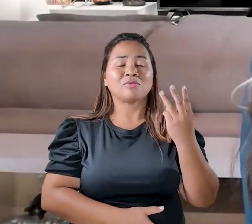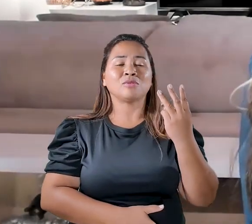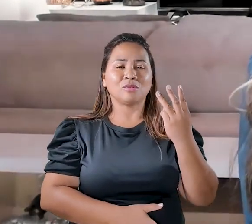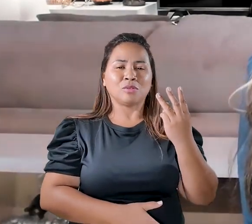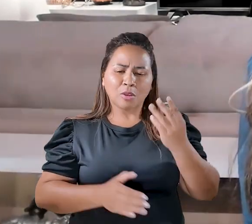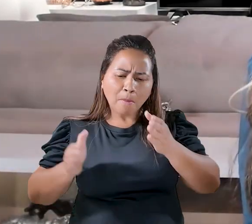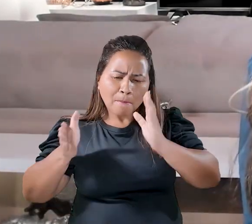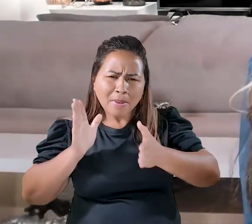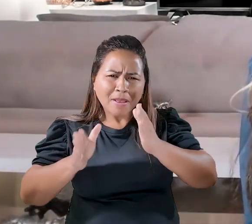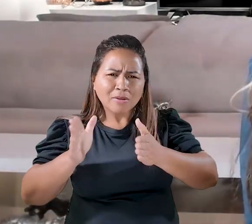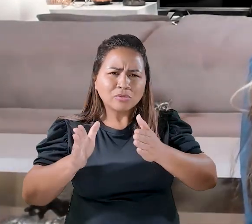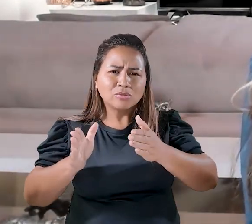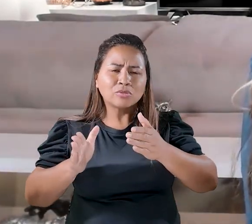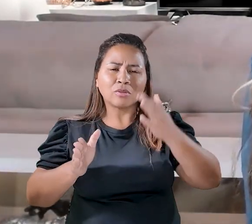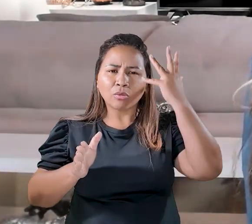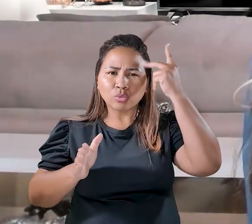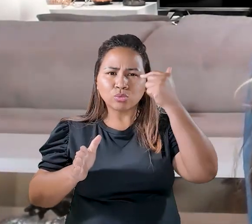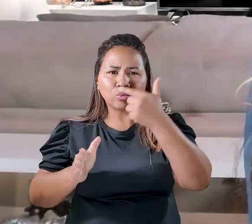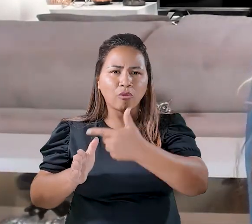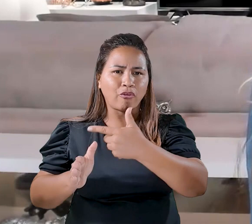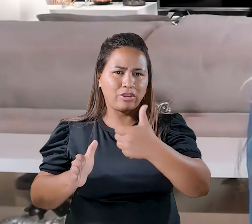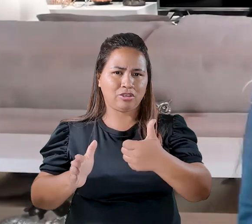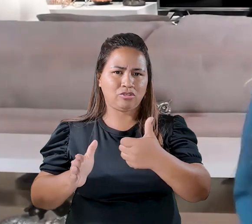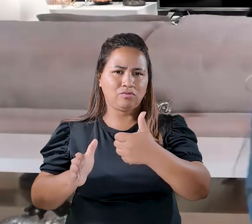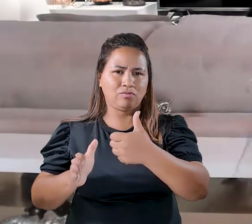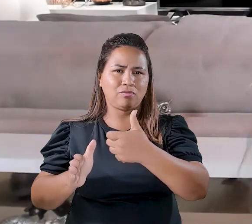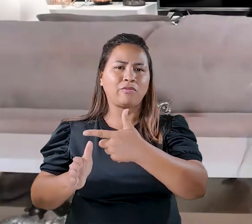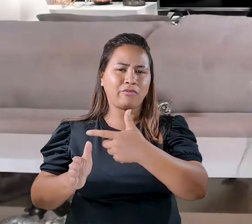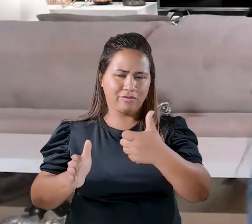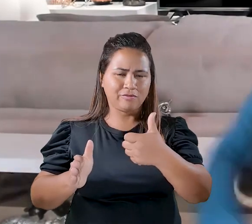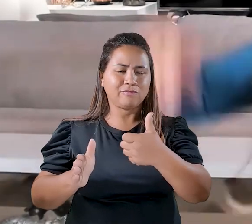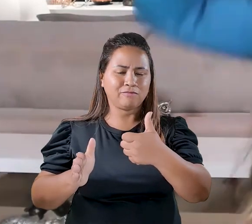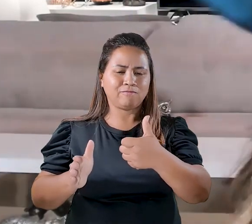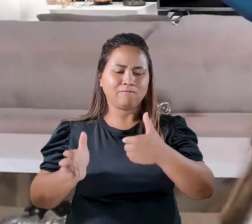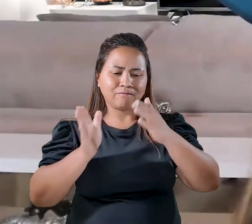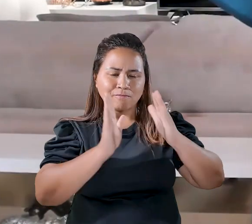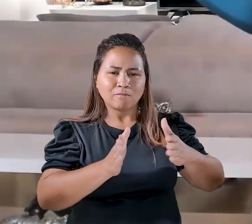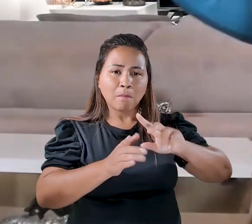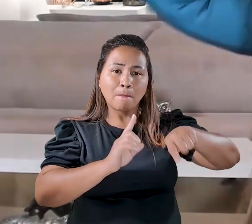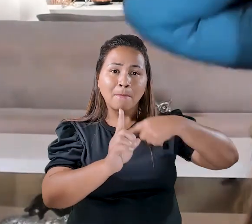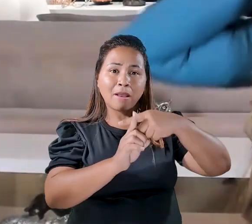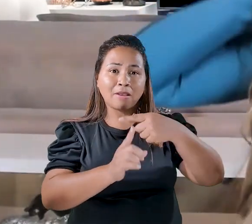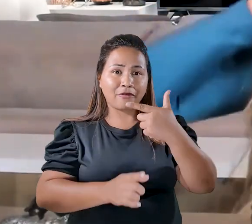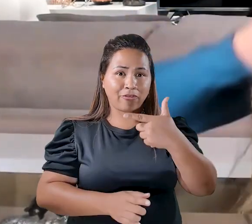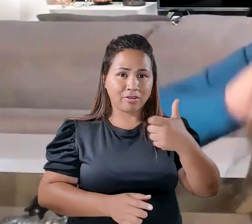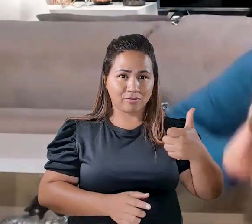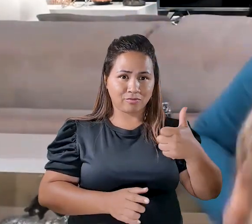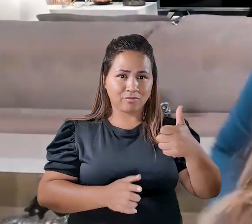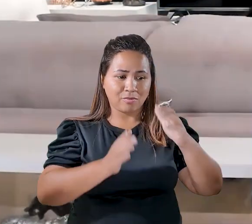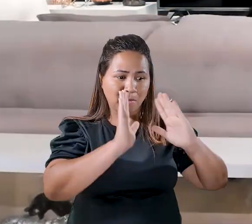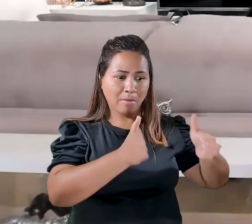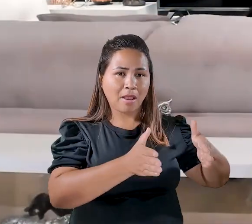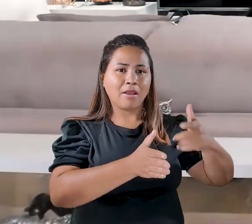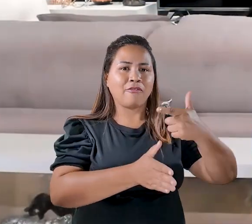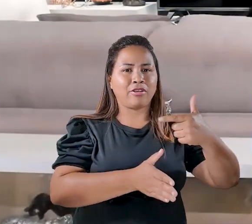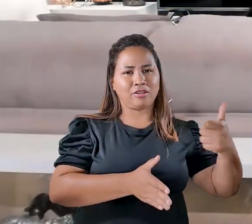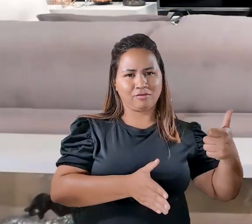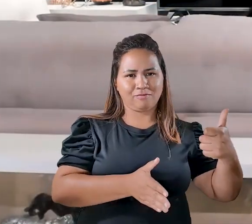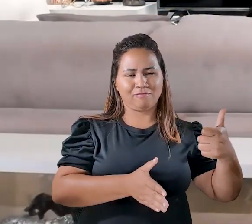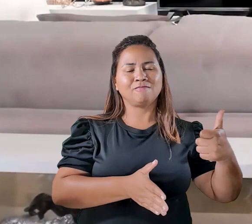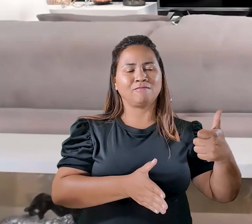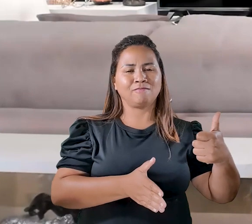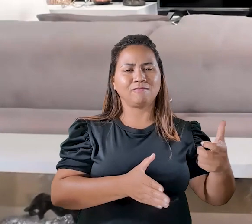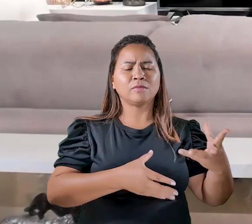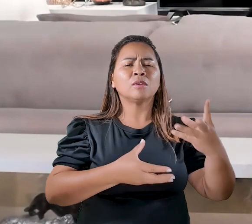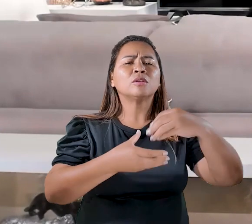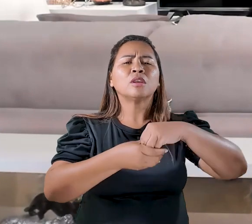E agora você cria uma imagem. A imagem que simboliza o teu sonho. Cria